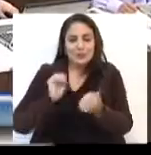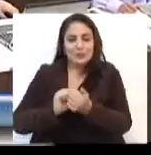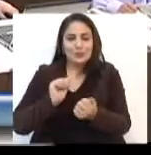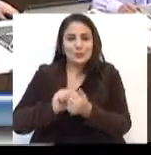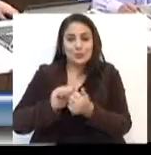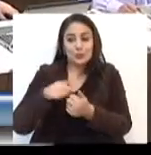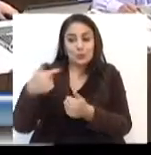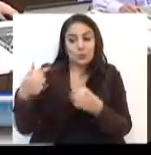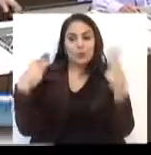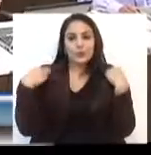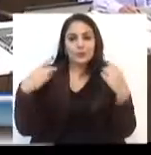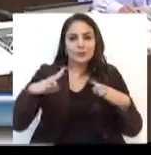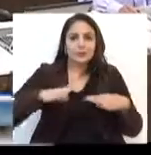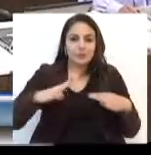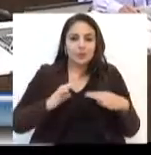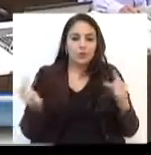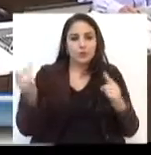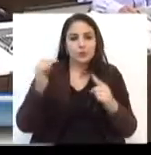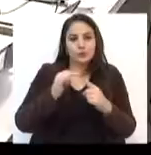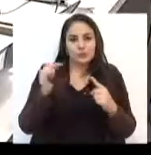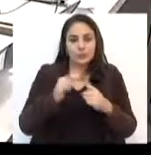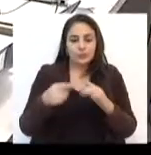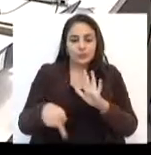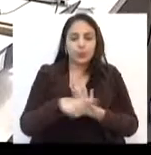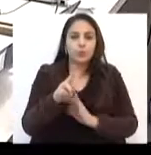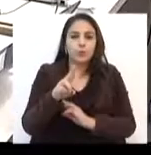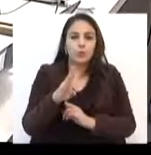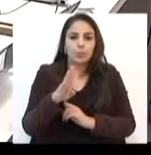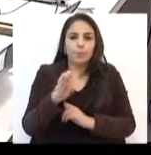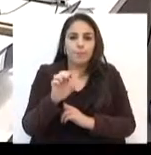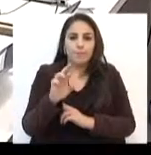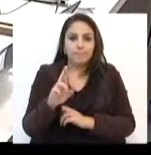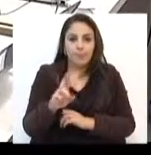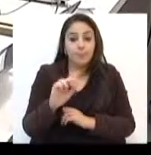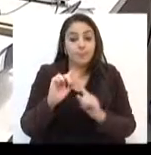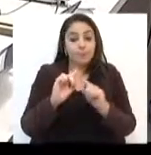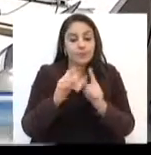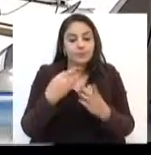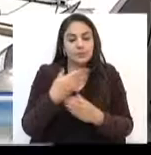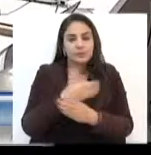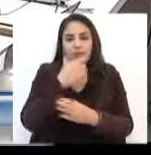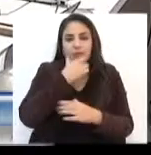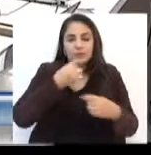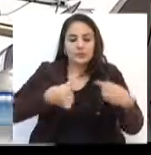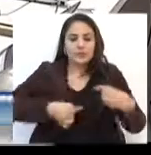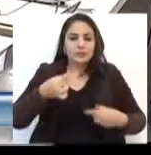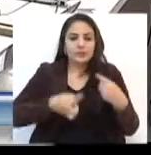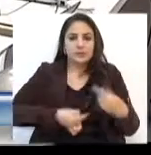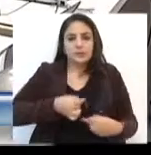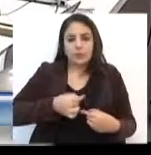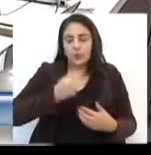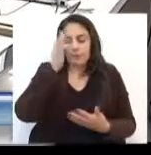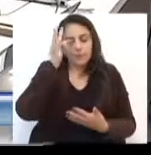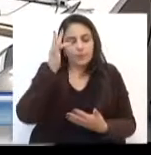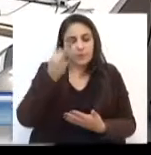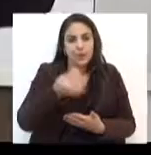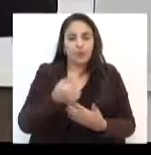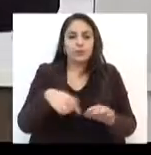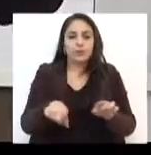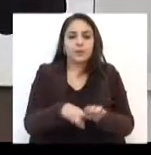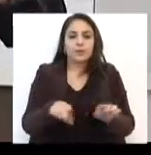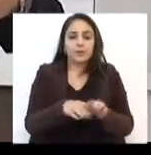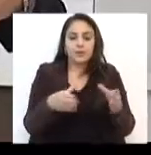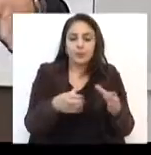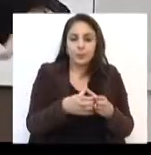particular. Esse é o objetivo do Uber. Porém, os taxistas alegam uma concorrência desleal com a categoria, o